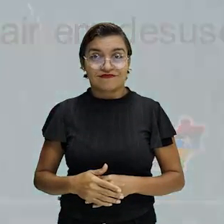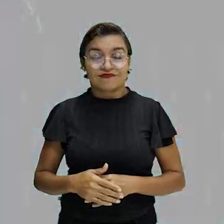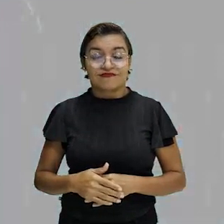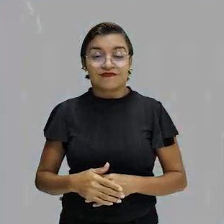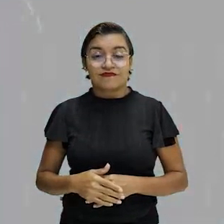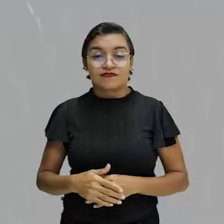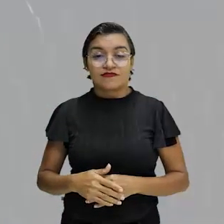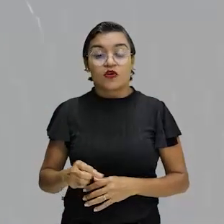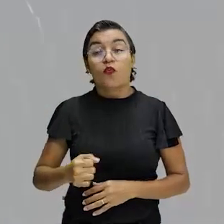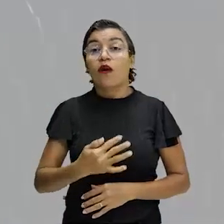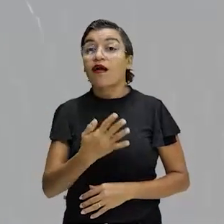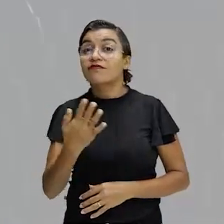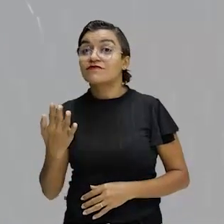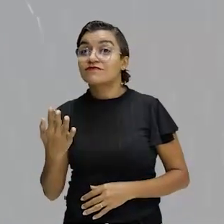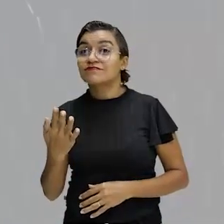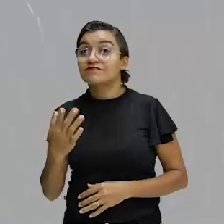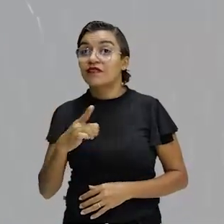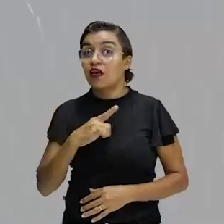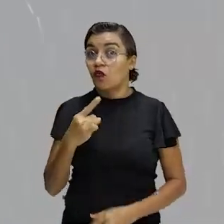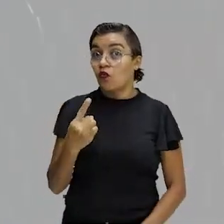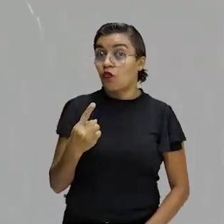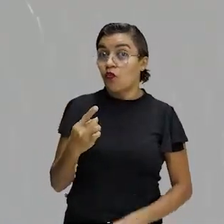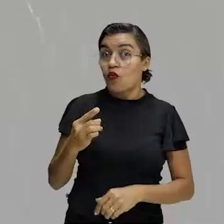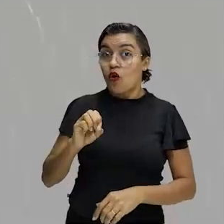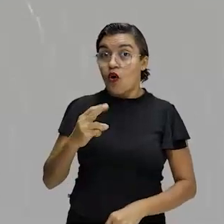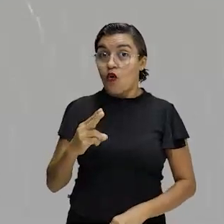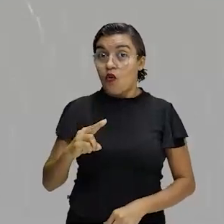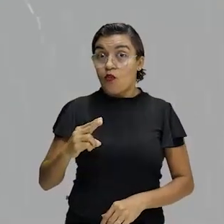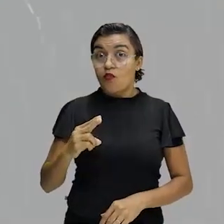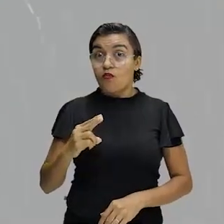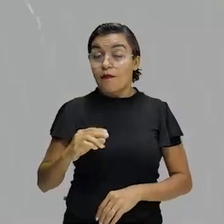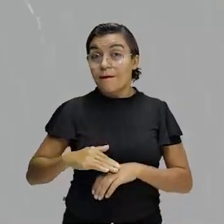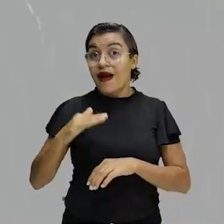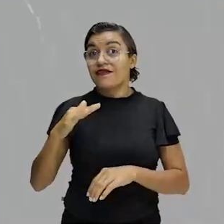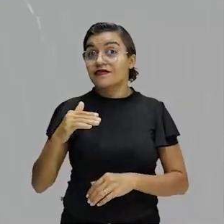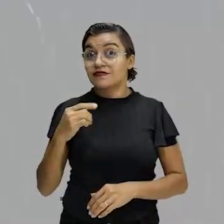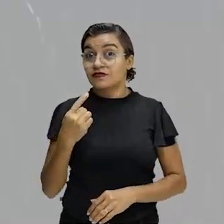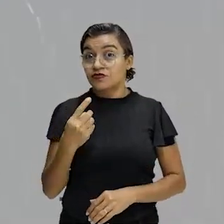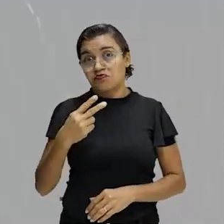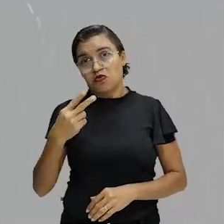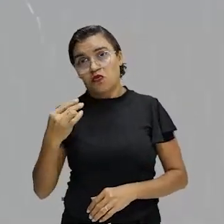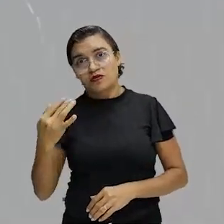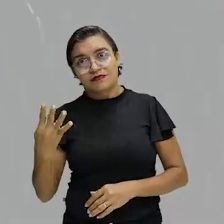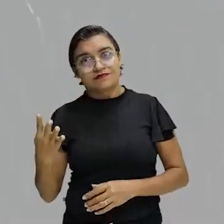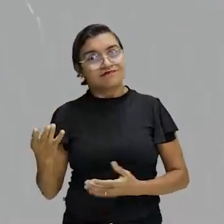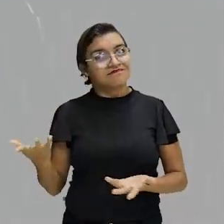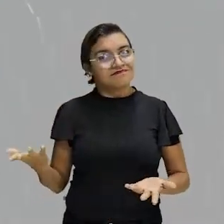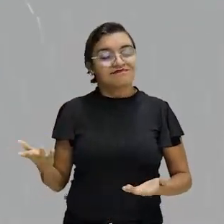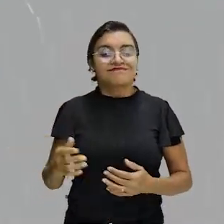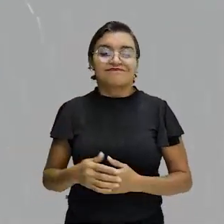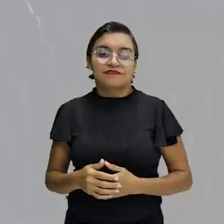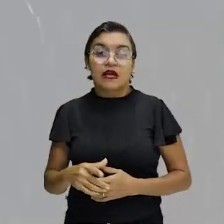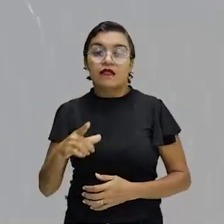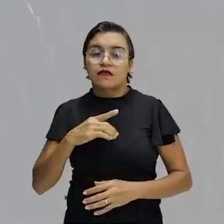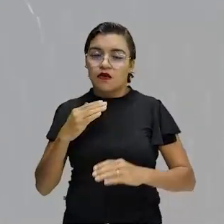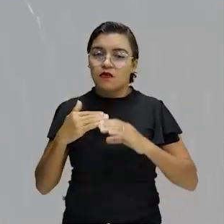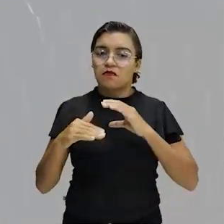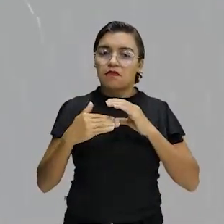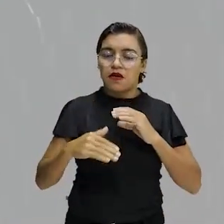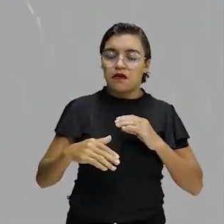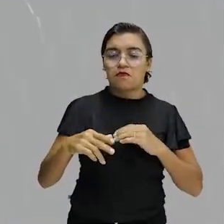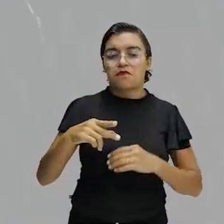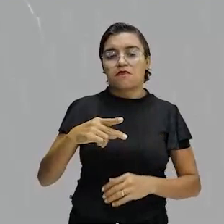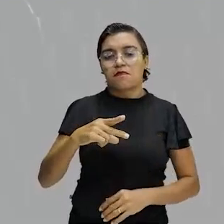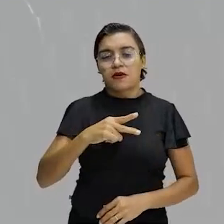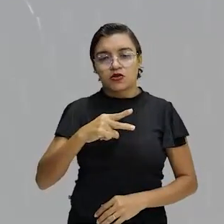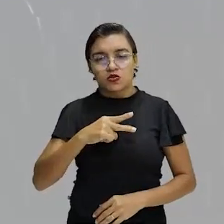possuem? Apenas um? Ou mais de um? Certamente você possui mais de um e-mail eletrônico, né? Porque agora nós temos os e-mails pessoais,